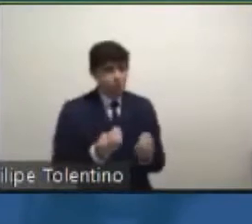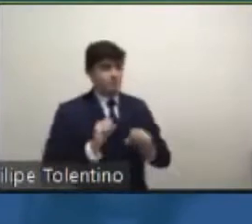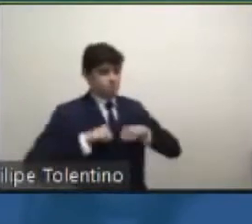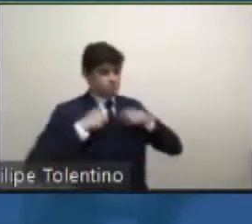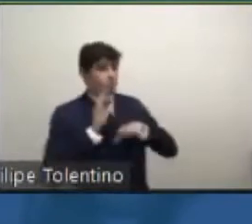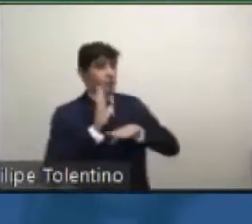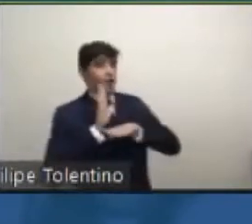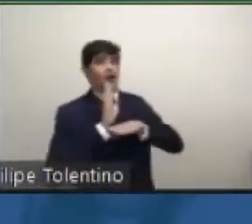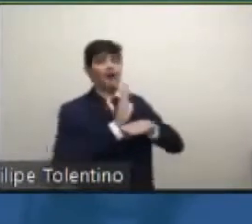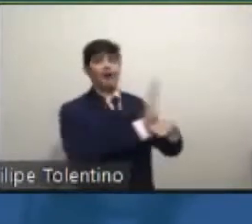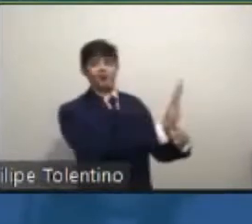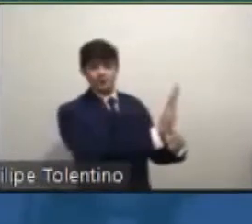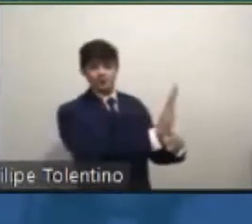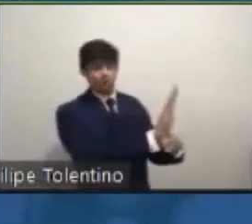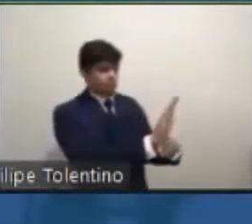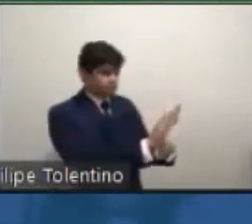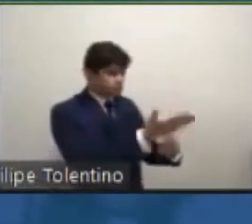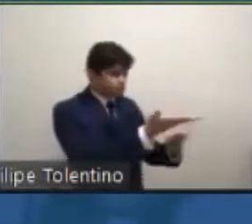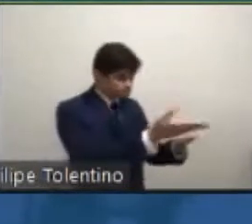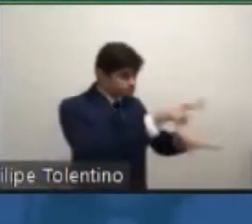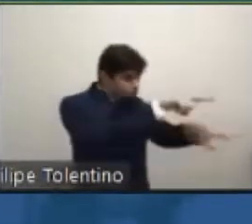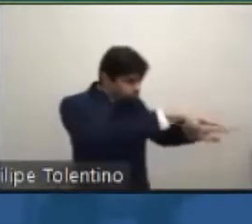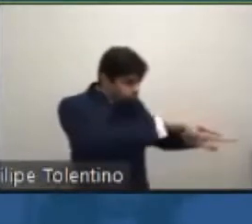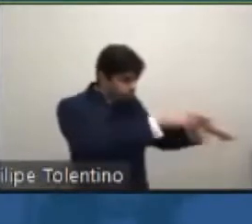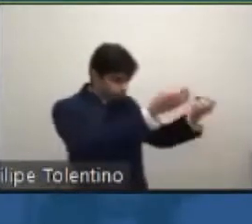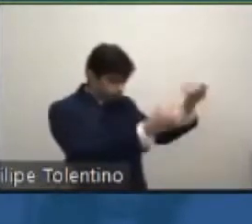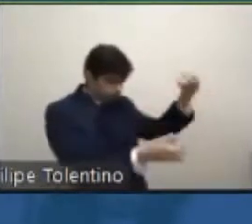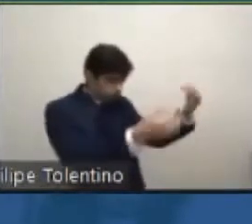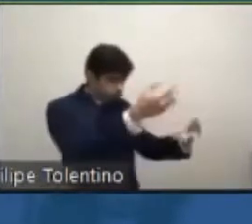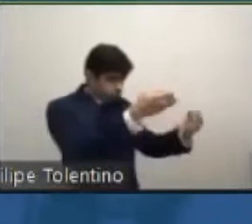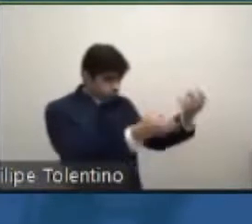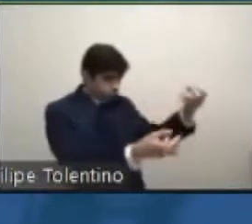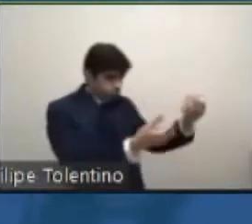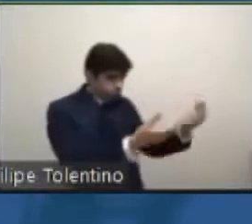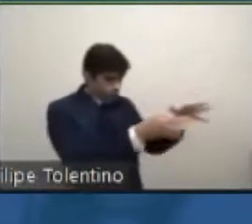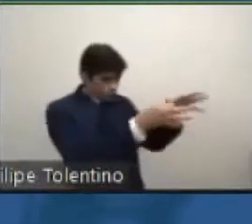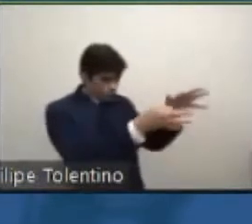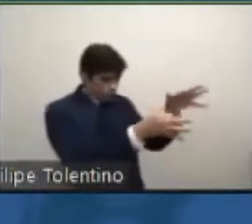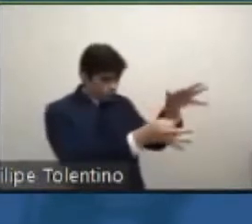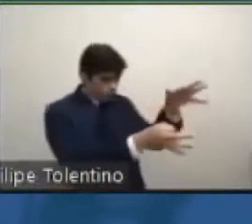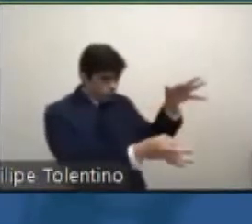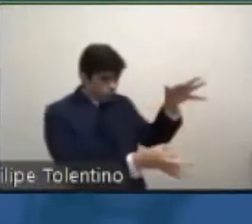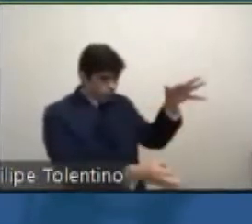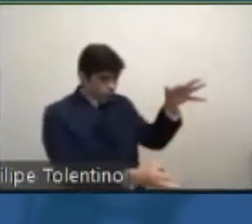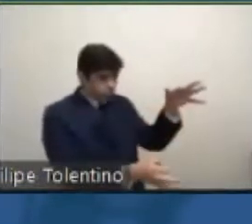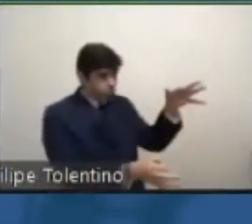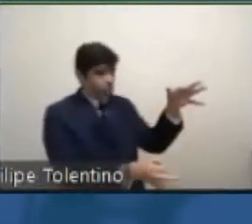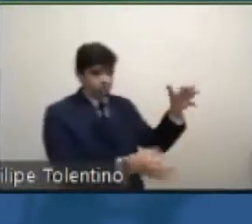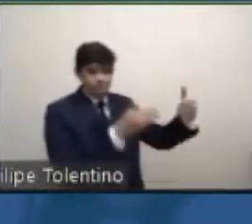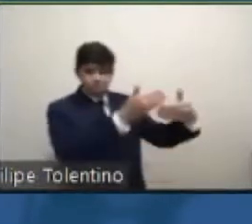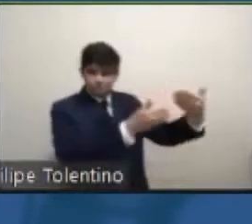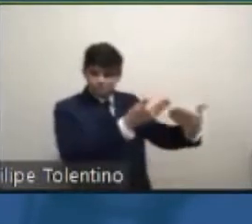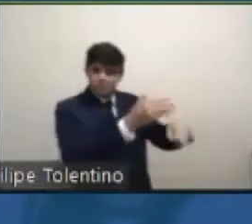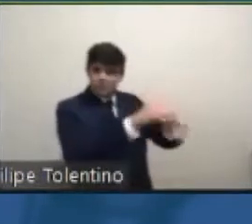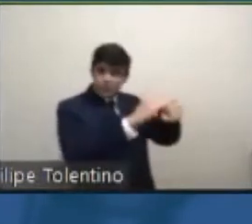ele deve dizer qual é o diagnóstico, qual é o prognóstico desse tratamento, quais são os possíveis resultados. E aí,